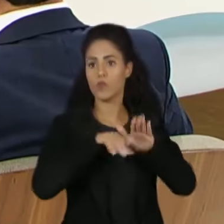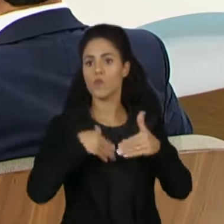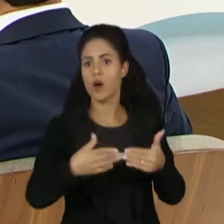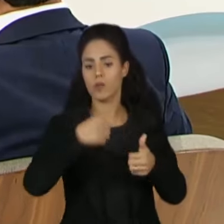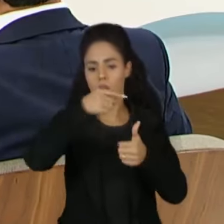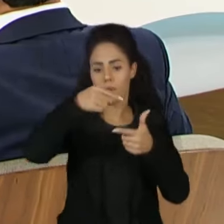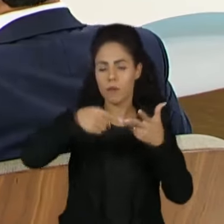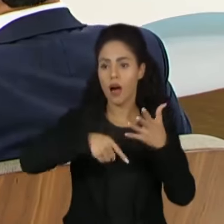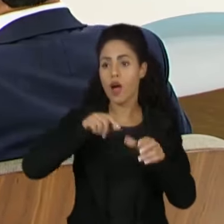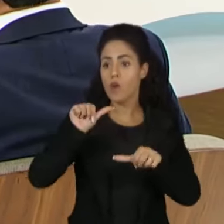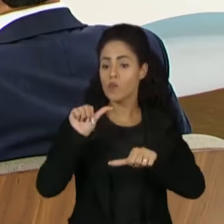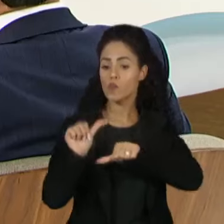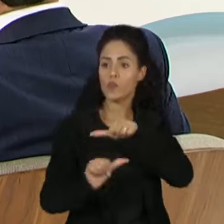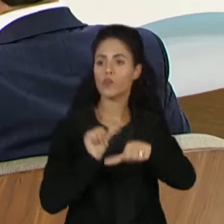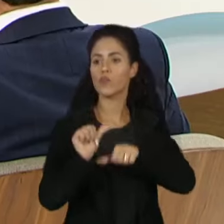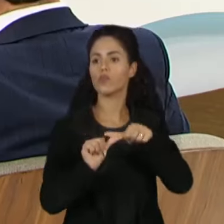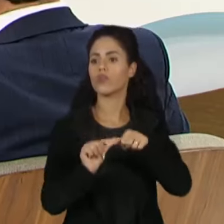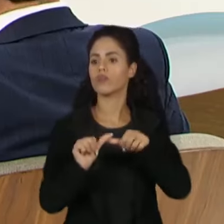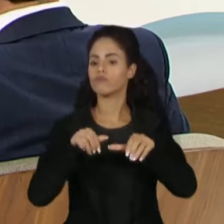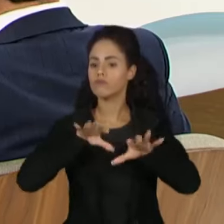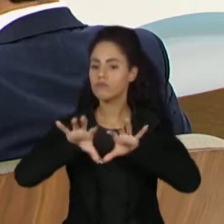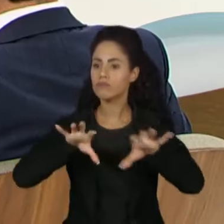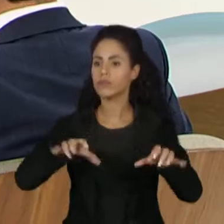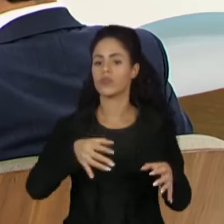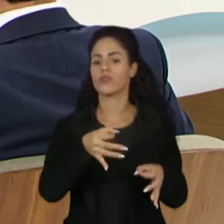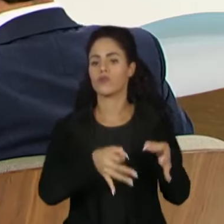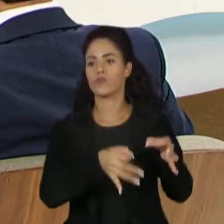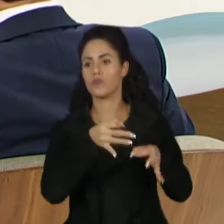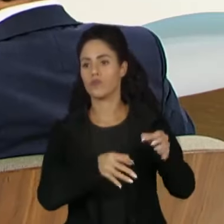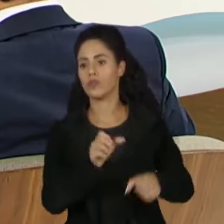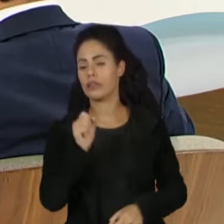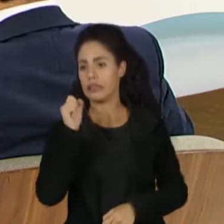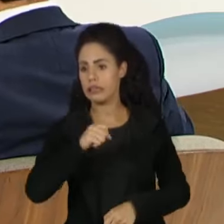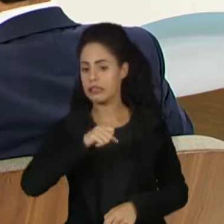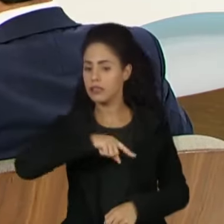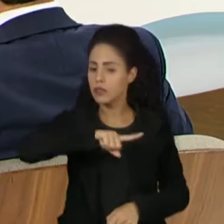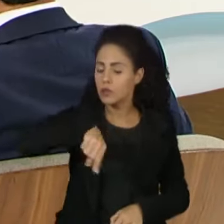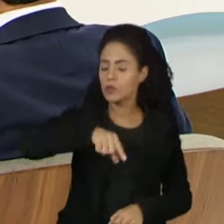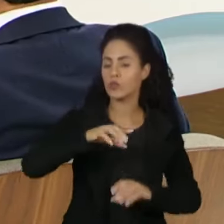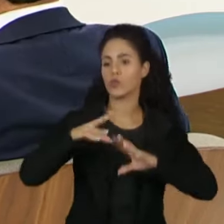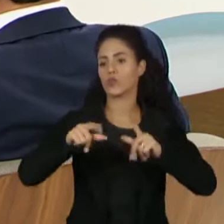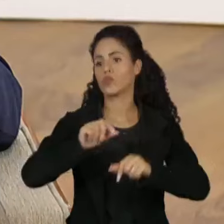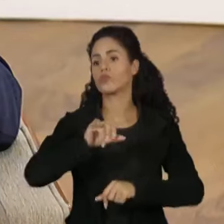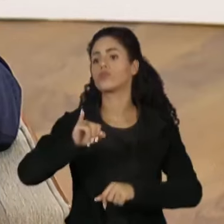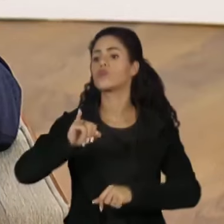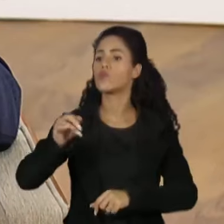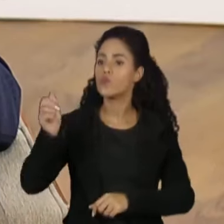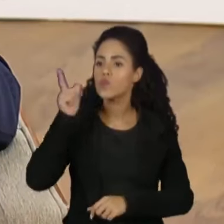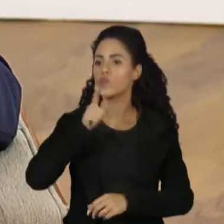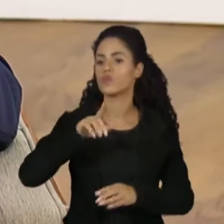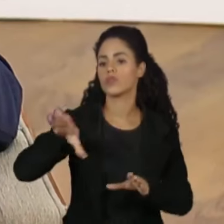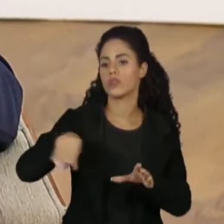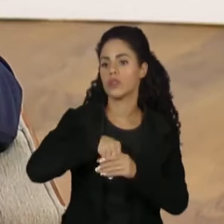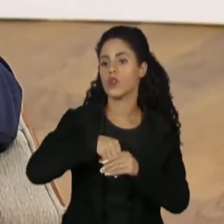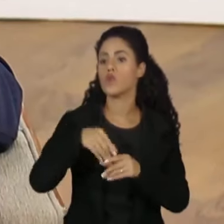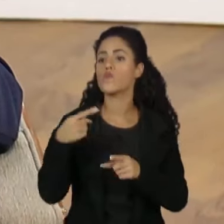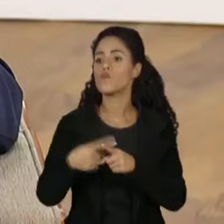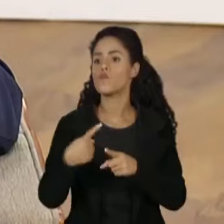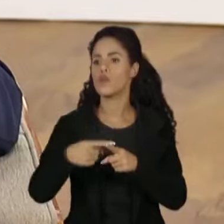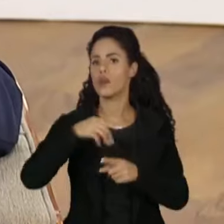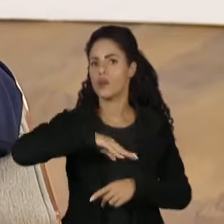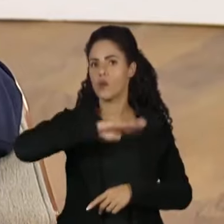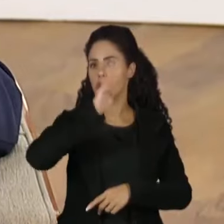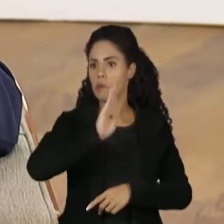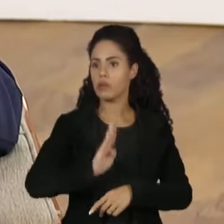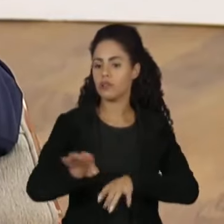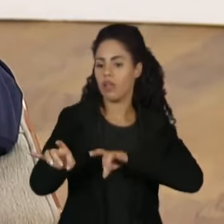Essa é uma mudança que vai impactar muito o judiciário em geral, se eu conseguir implementar, porque o Brasil, sem querer ser